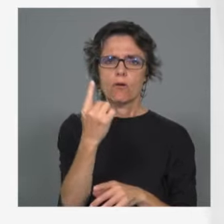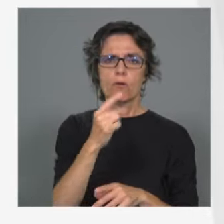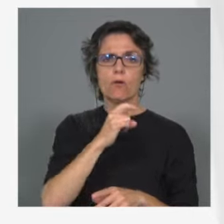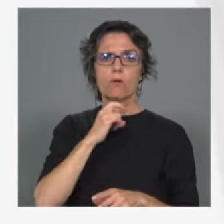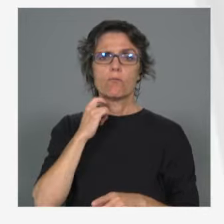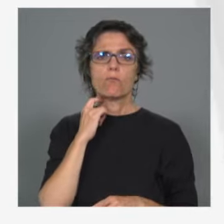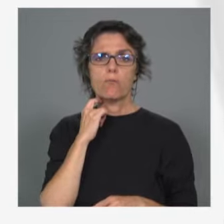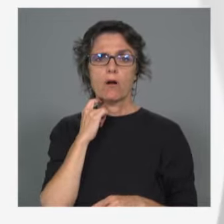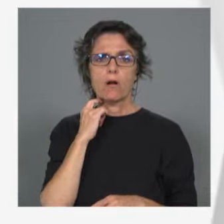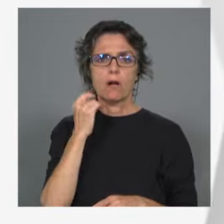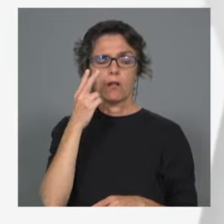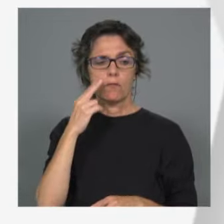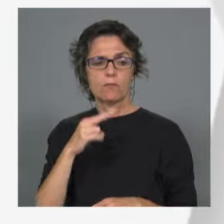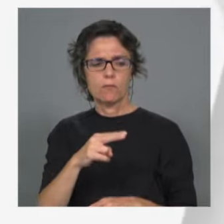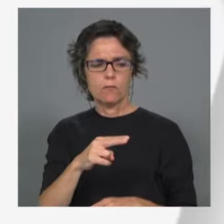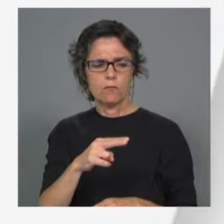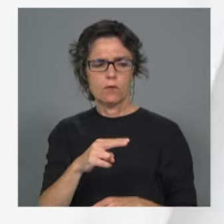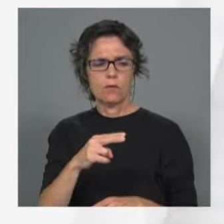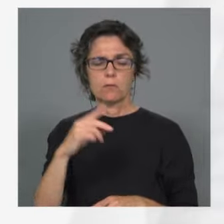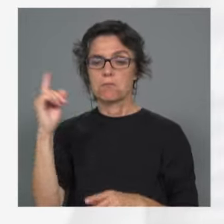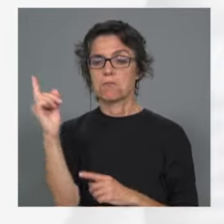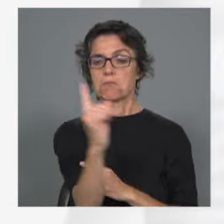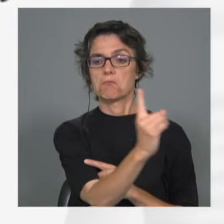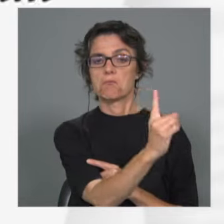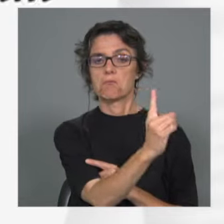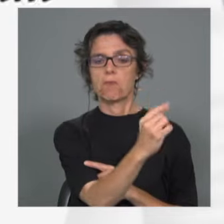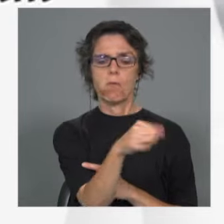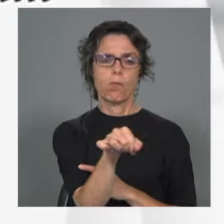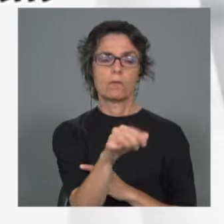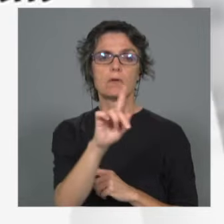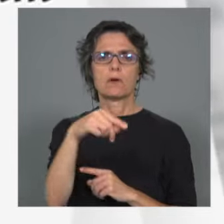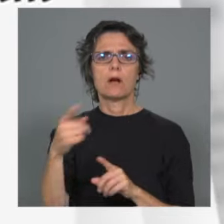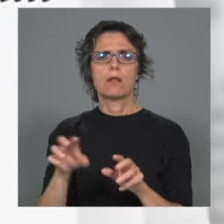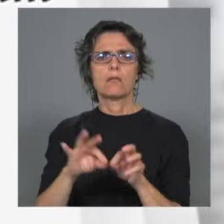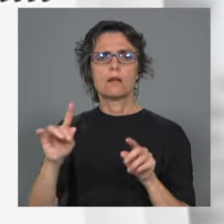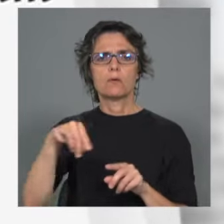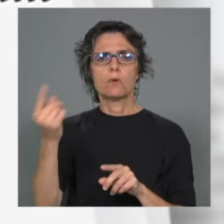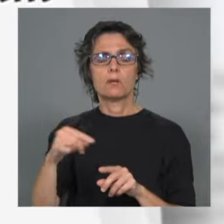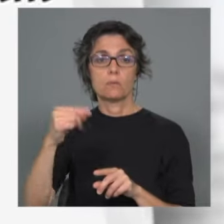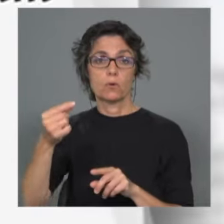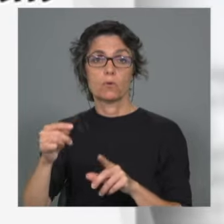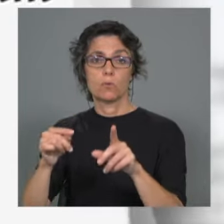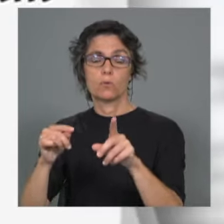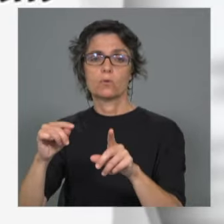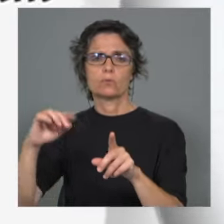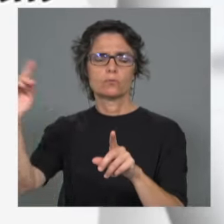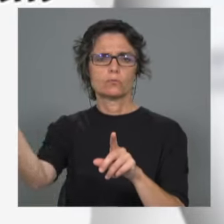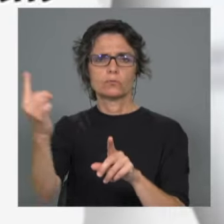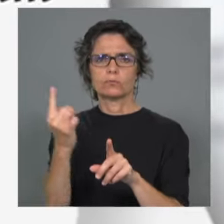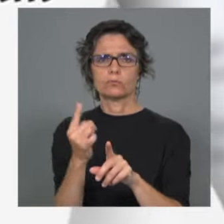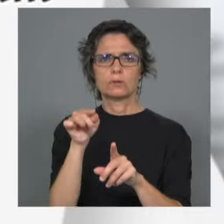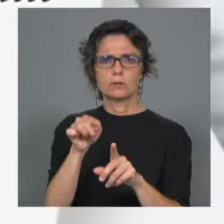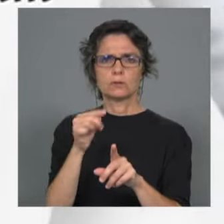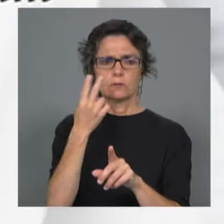sacerdote. Viu e passou adiante. Do mesmo modo, um levita que vinha por aquele lugar